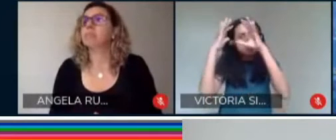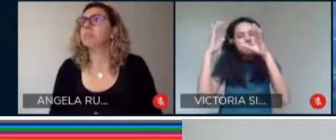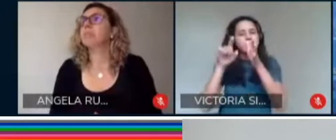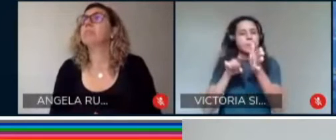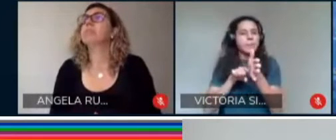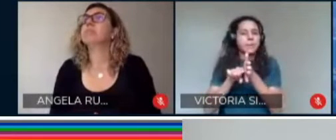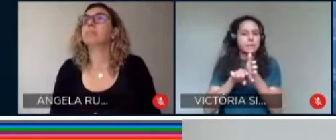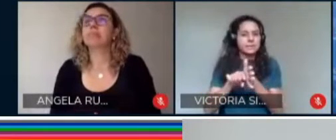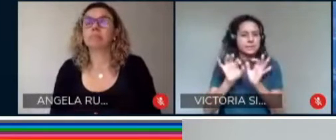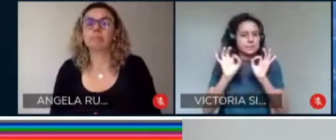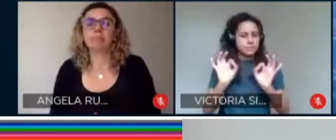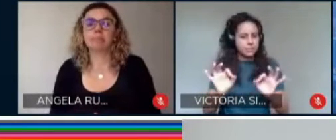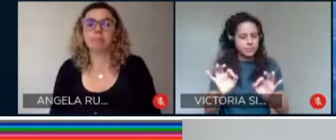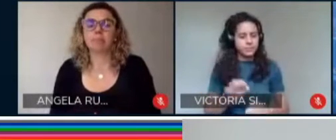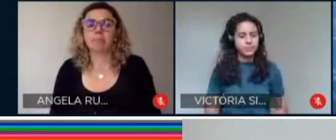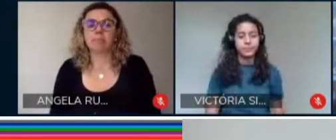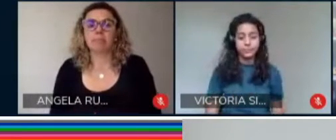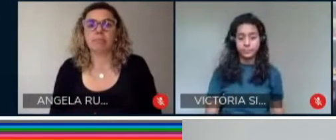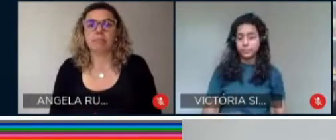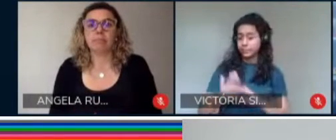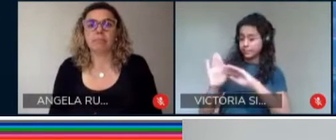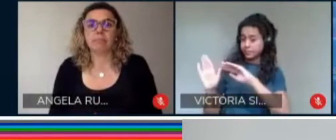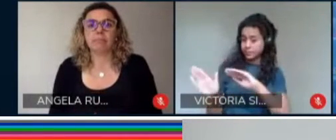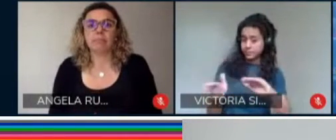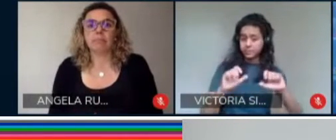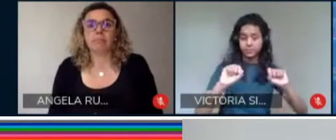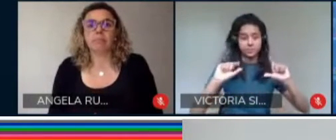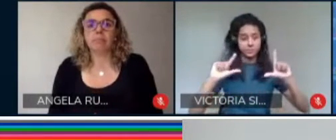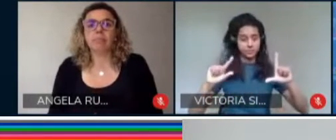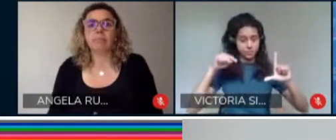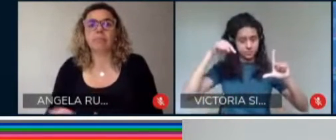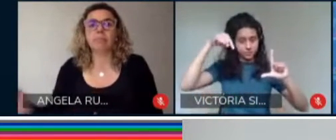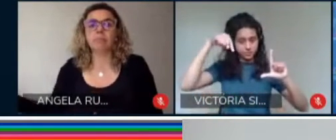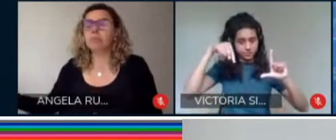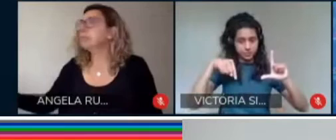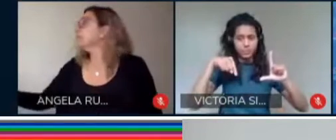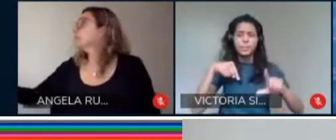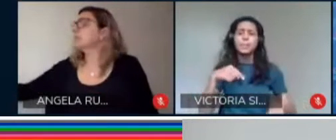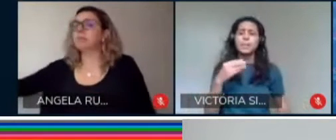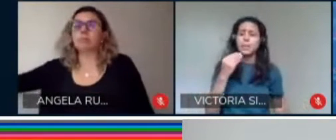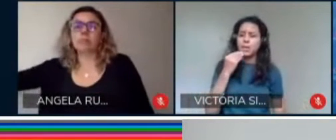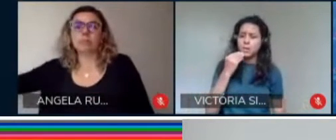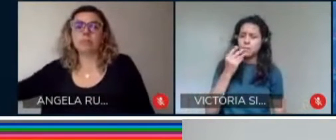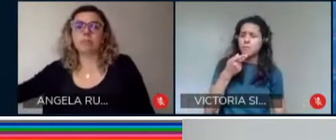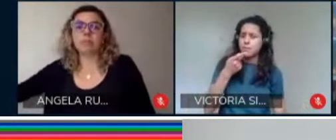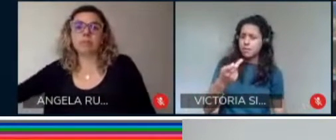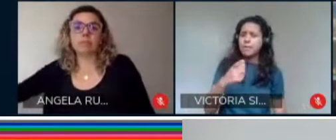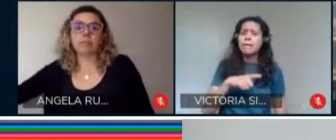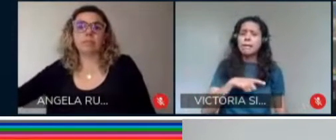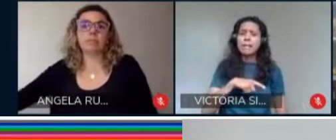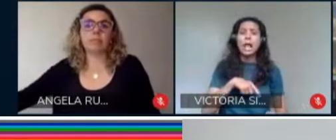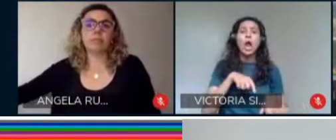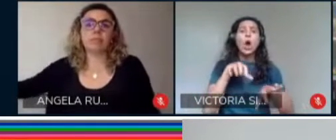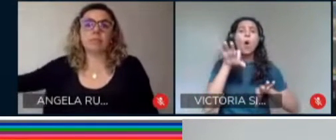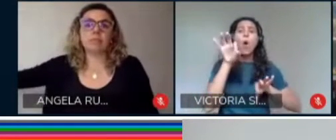Eu mencionei para vocês que existem algumas formas de organização.